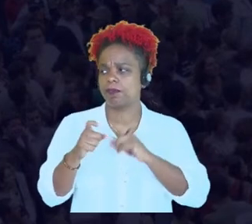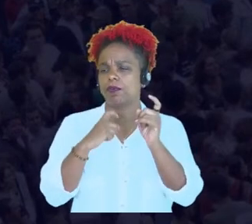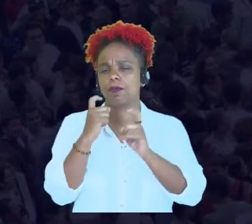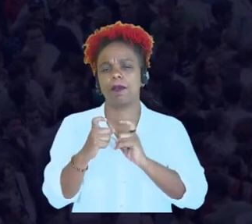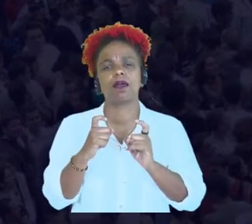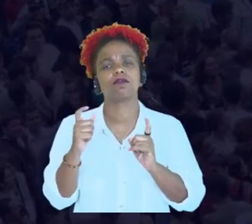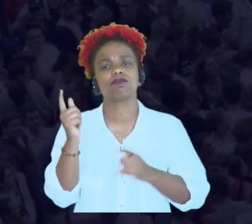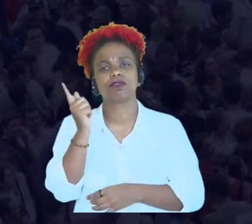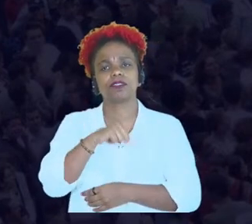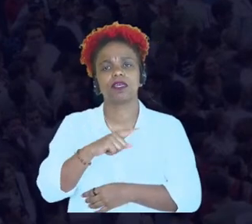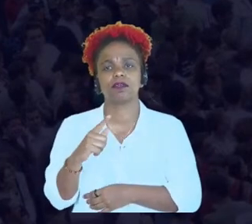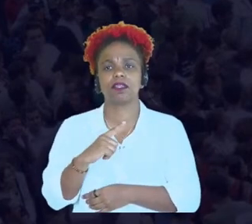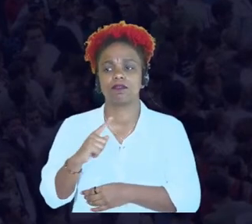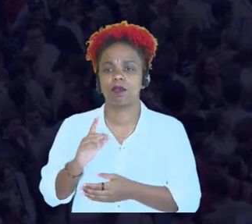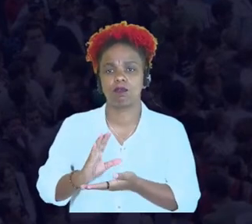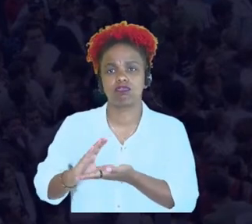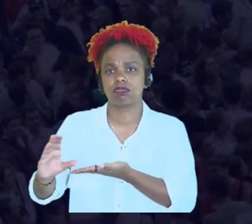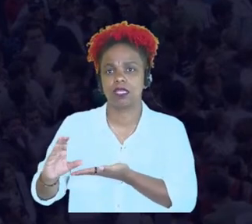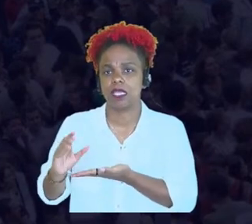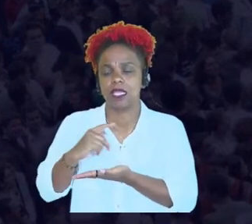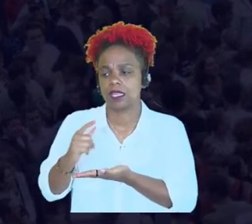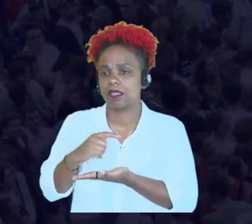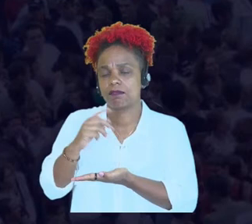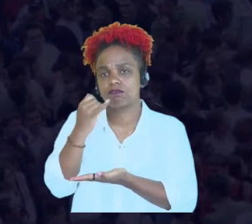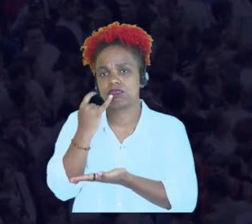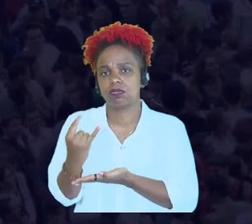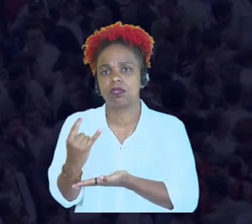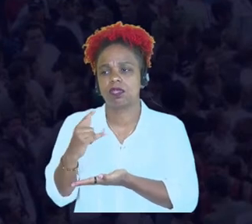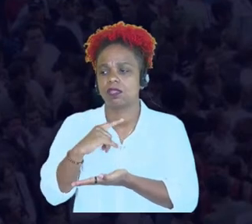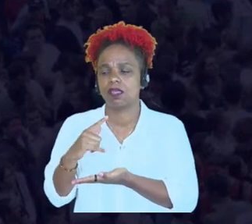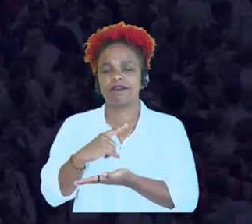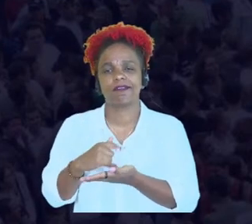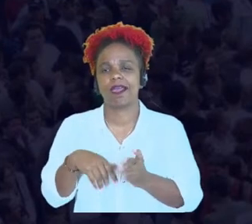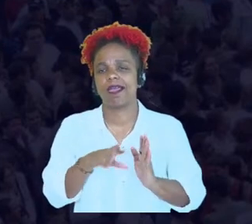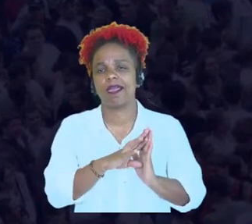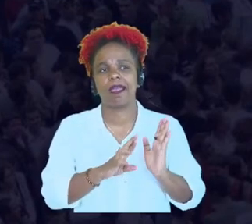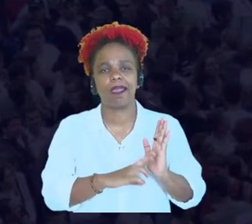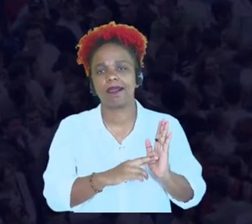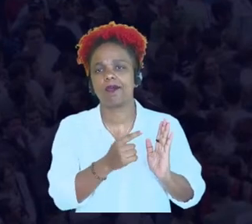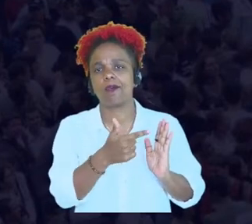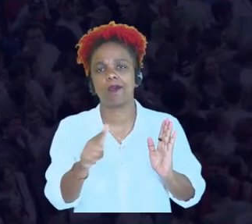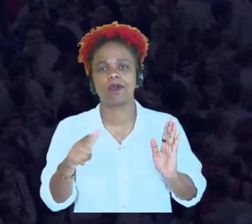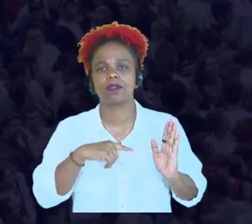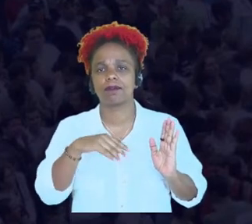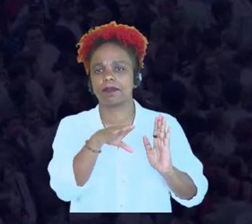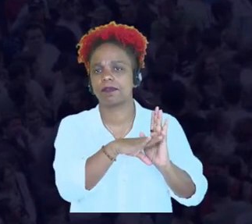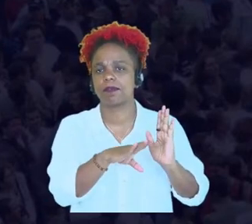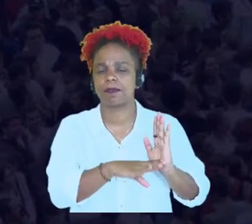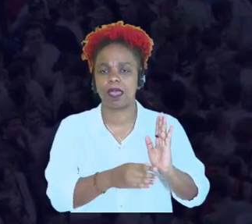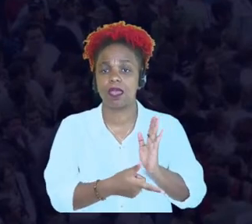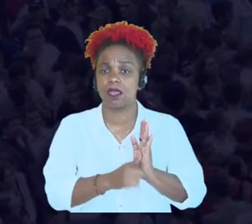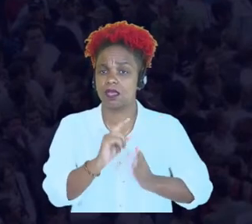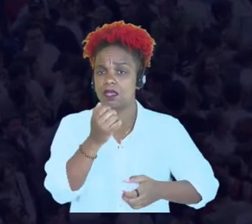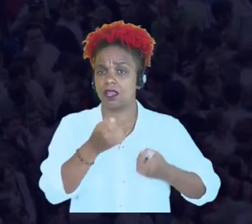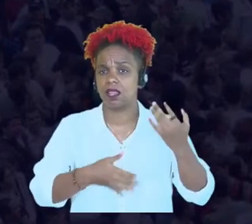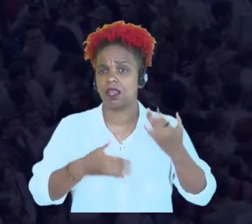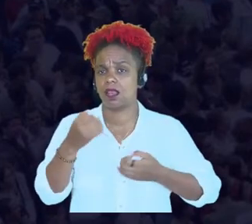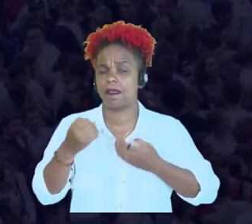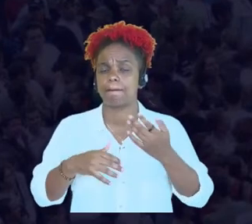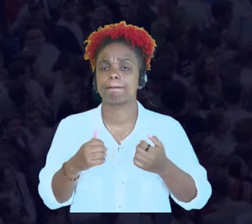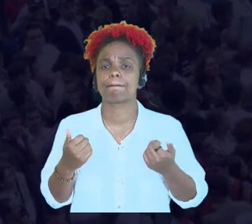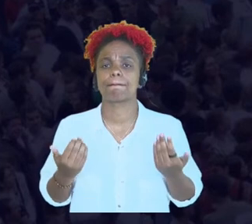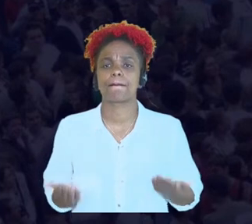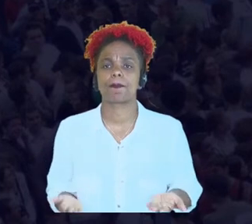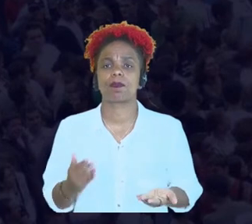estar próximo do recurso do que em cumprir alguma determinada agenda programática pré-definida. Então,